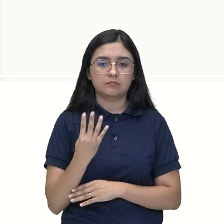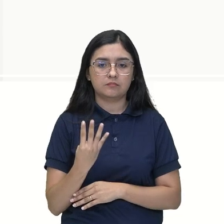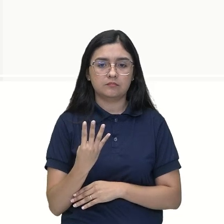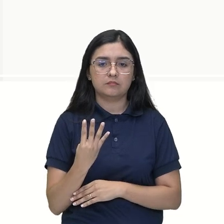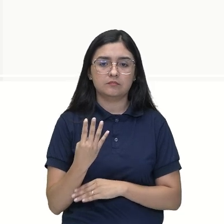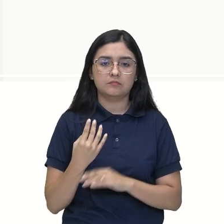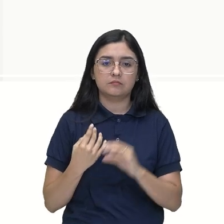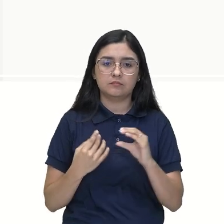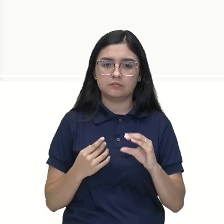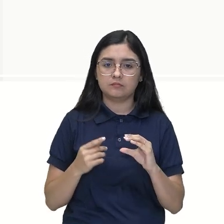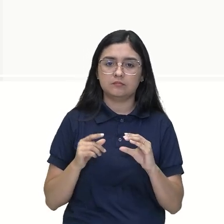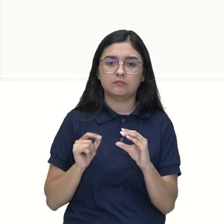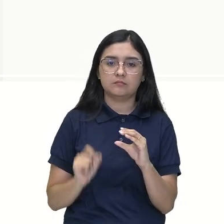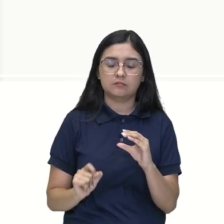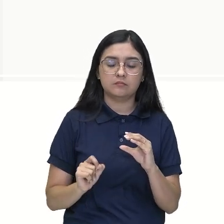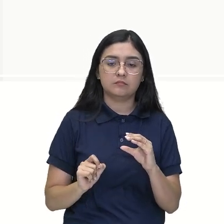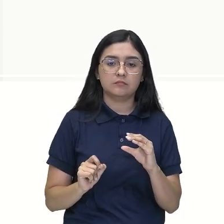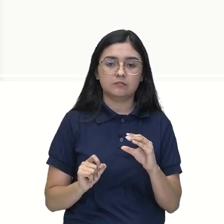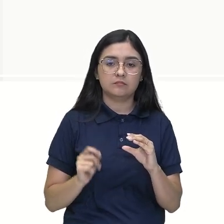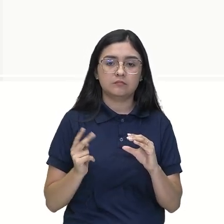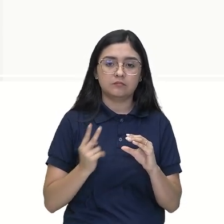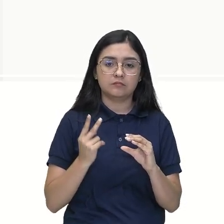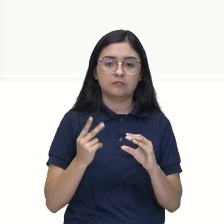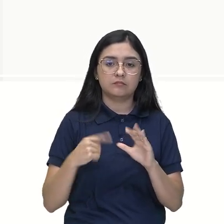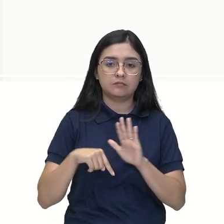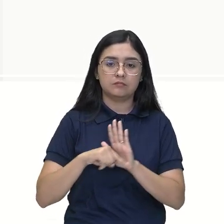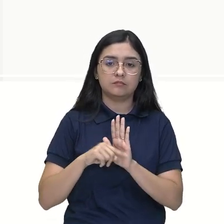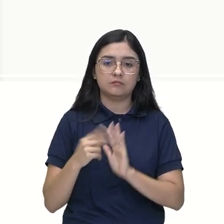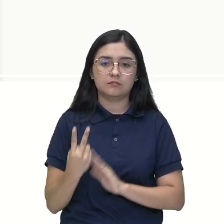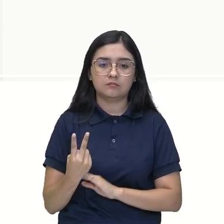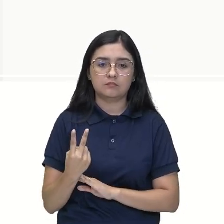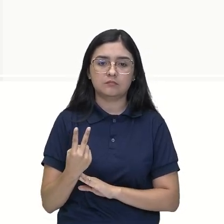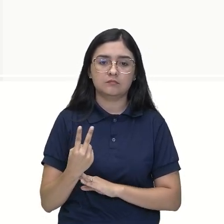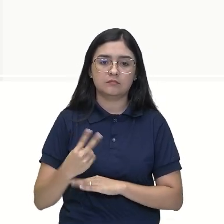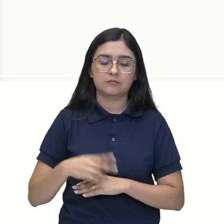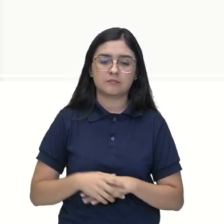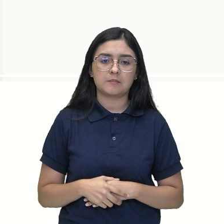E o coeficiente c, menos